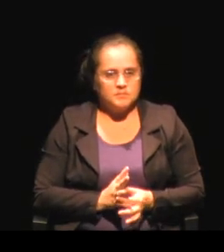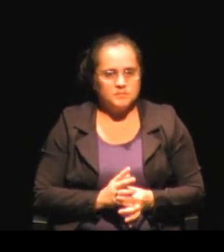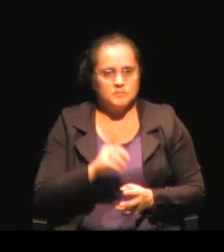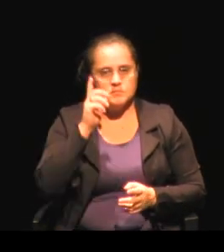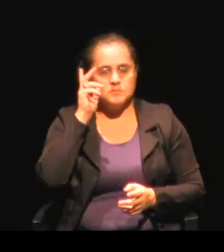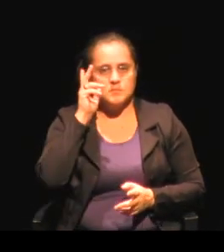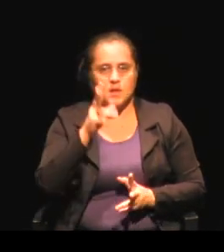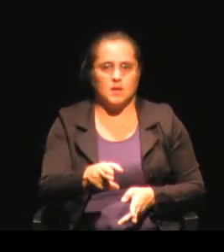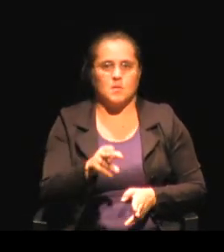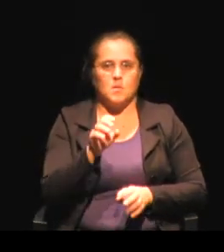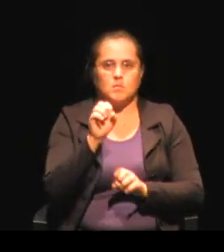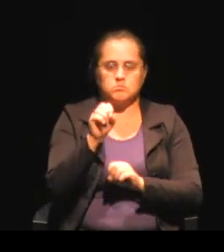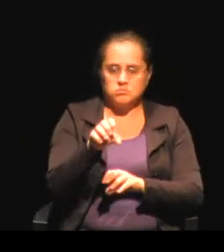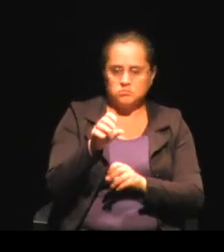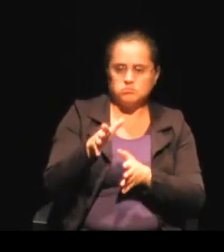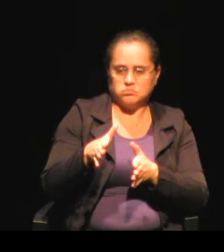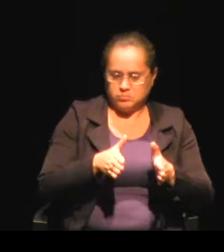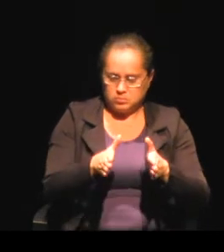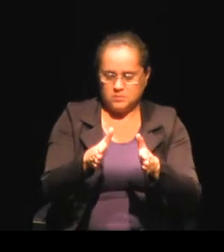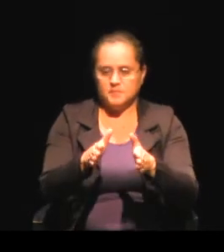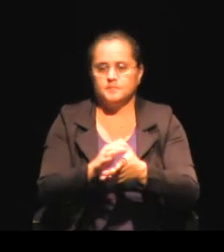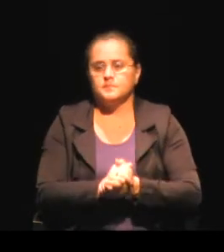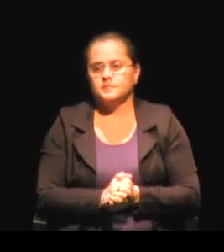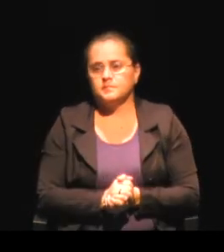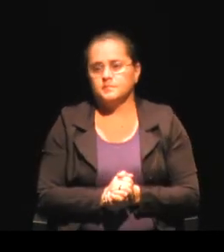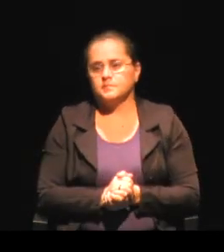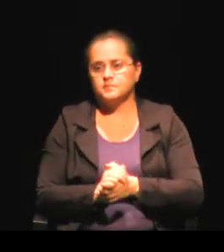então, sinalizando, né, com comunicação visual aí para...